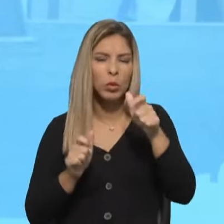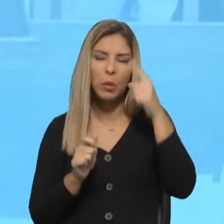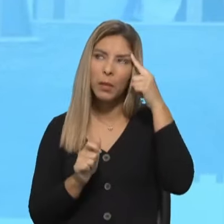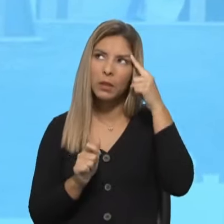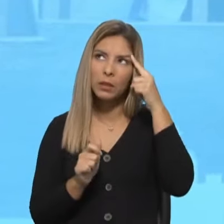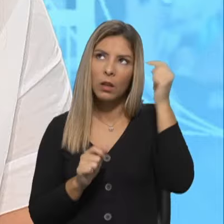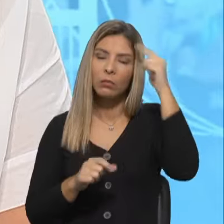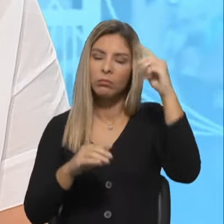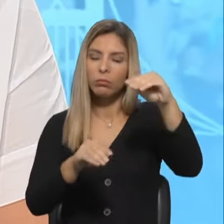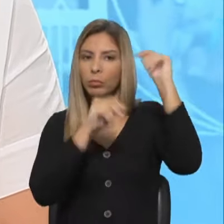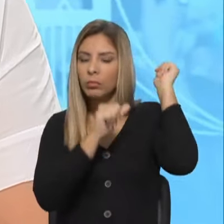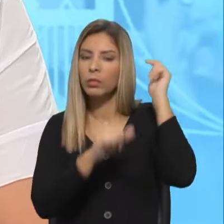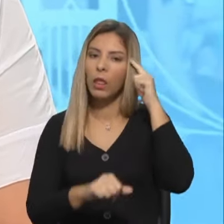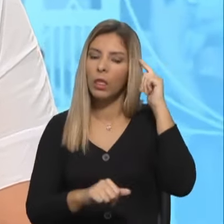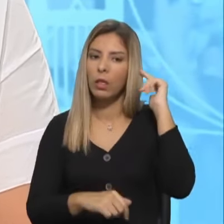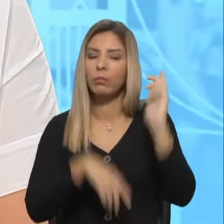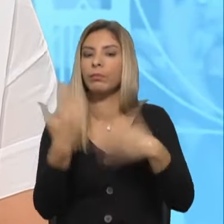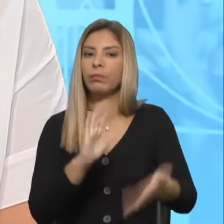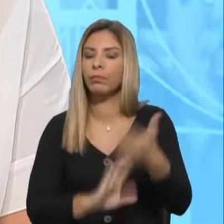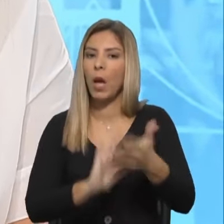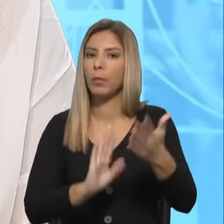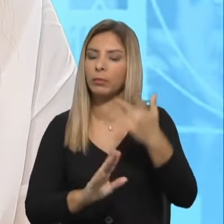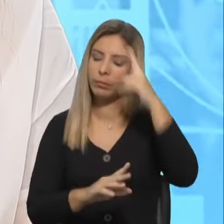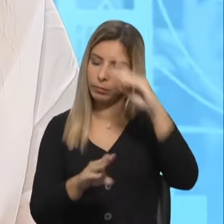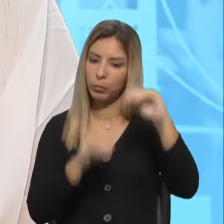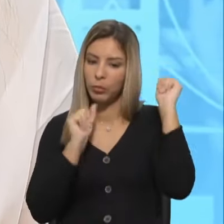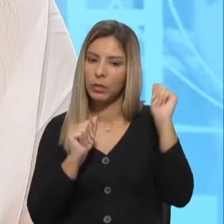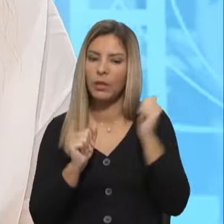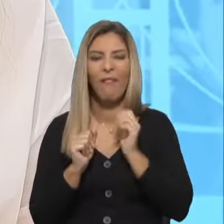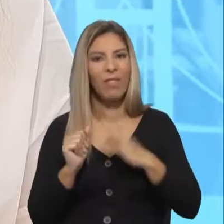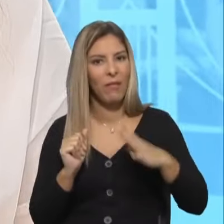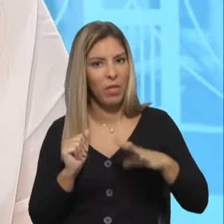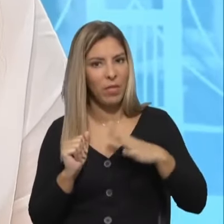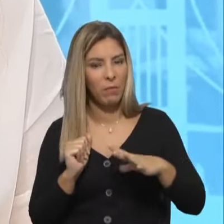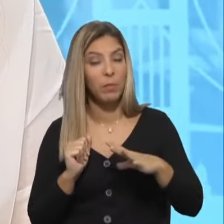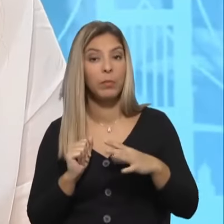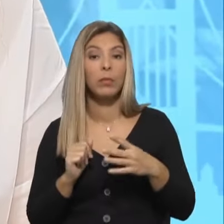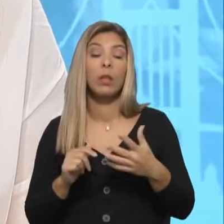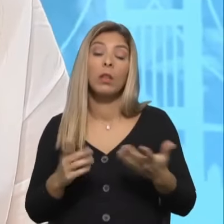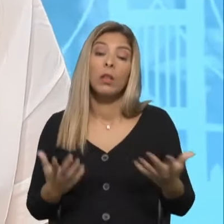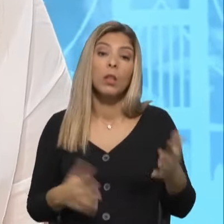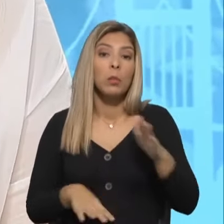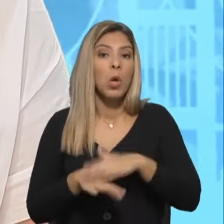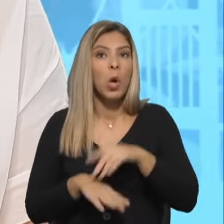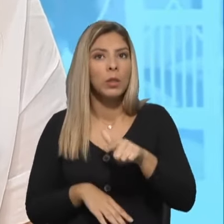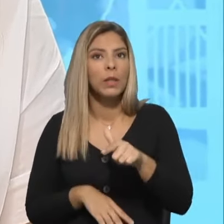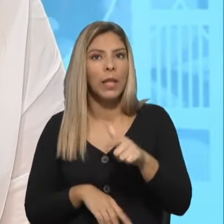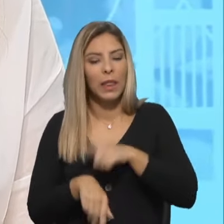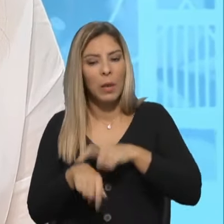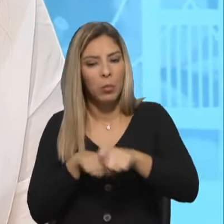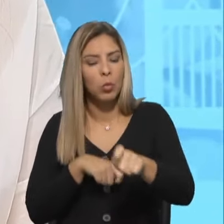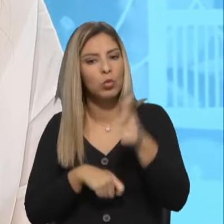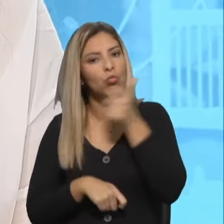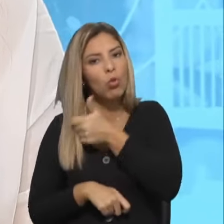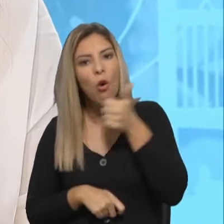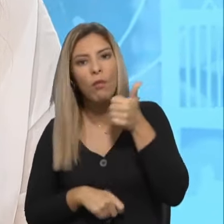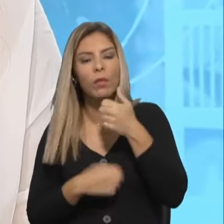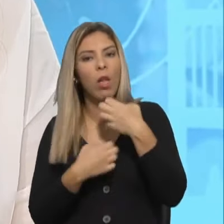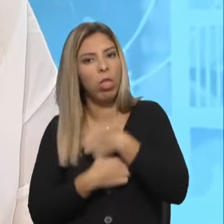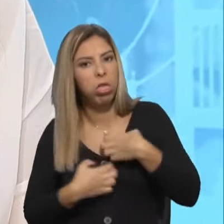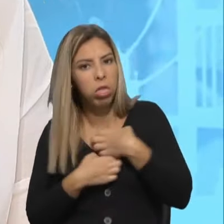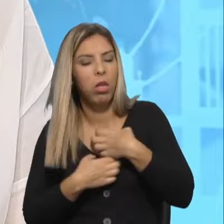luto sim exatamente eu acho que talvez ter a ver com o facto de ser um período de sofrimento e obviamente